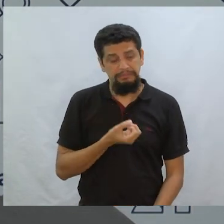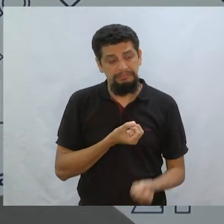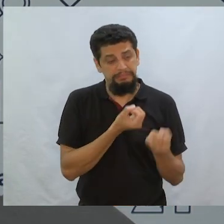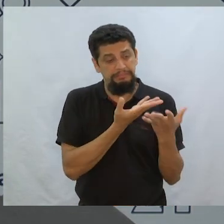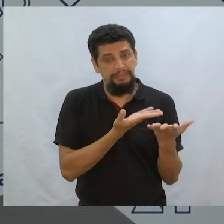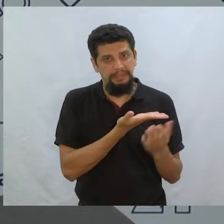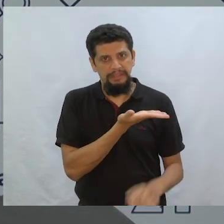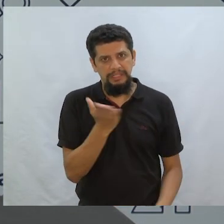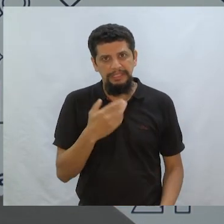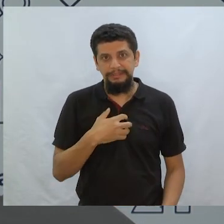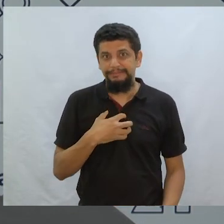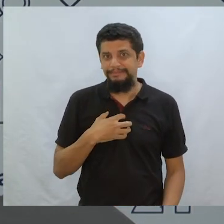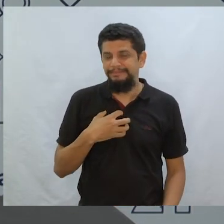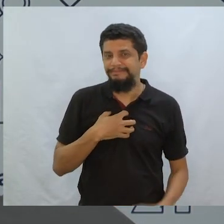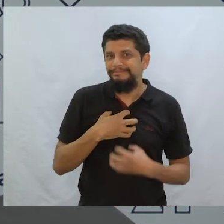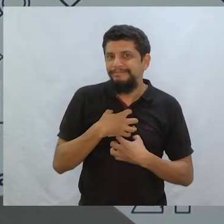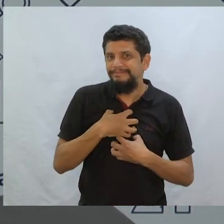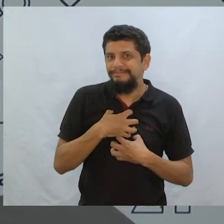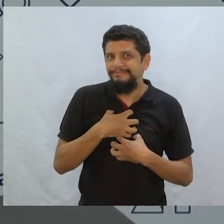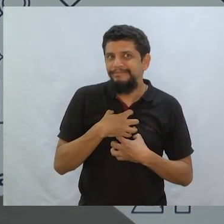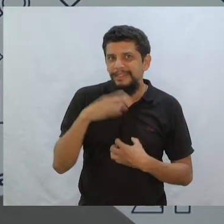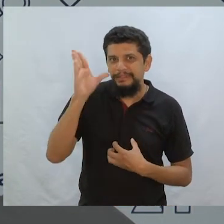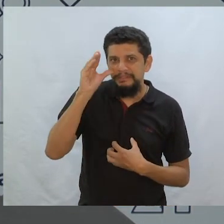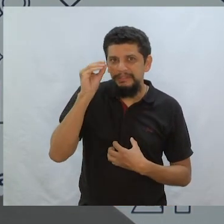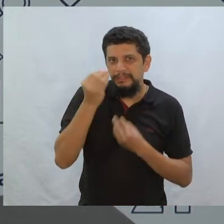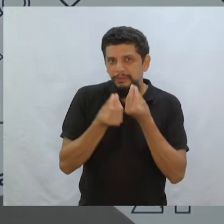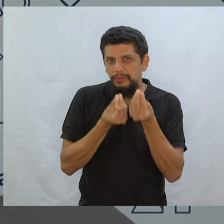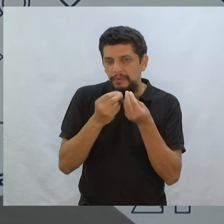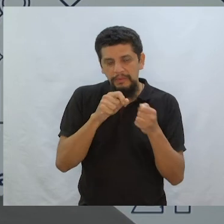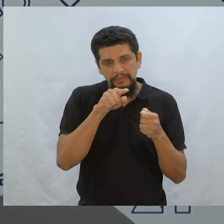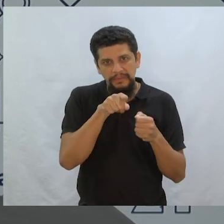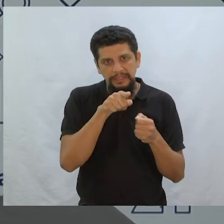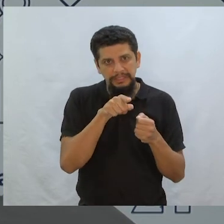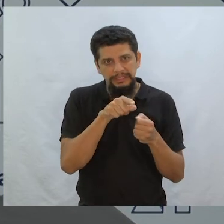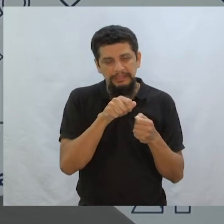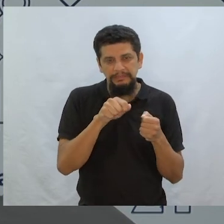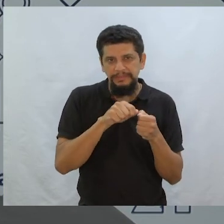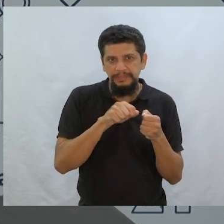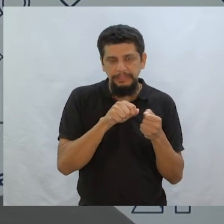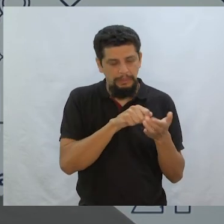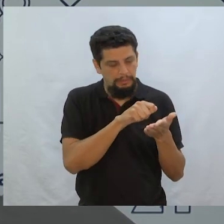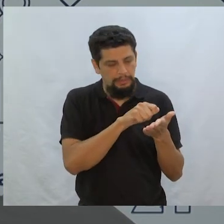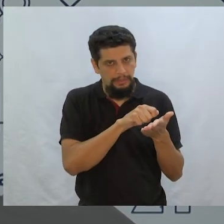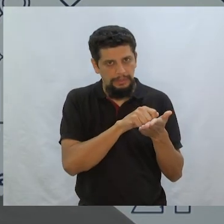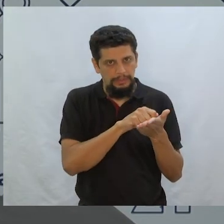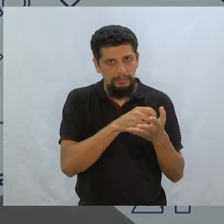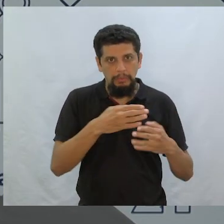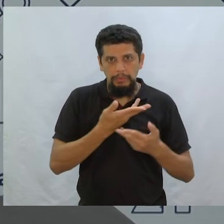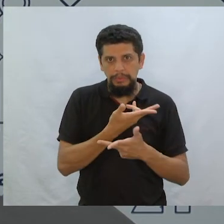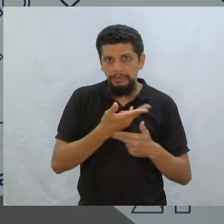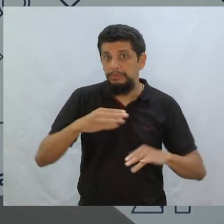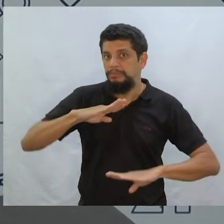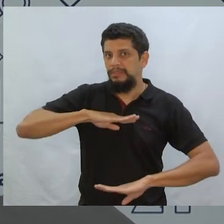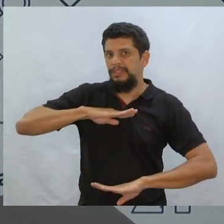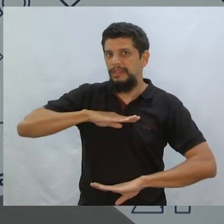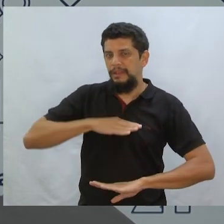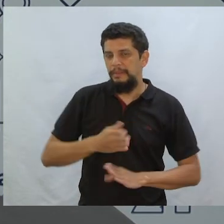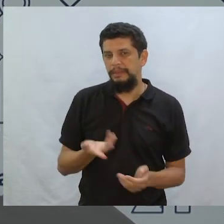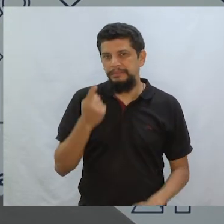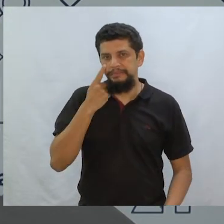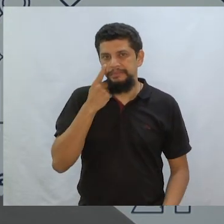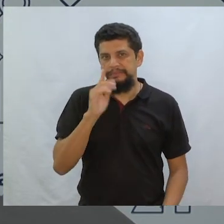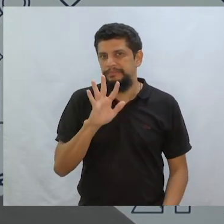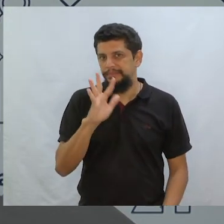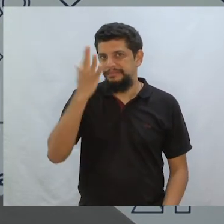confessei antes que eu fico super curioso para saber como que vocês lidariam com determinadas situações mas